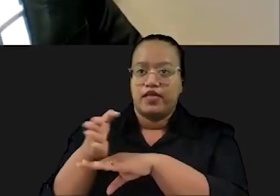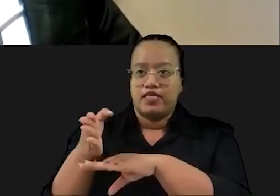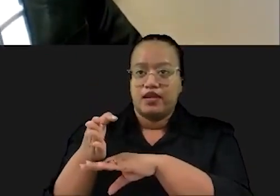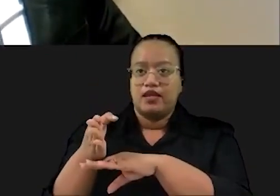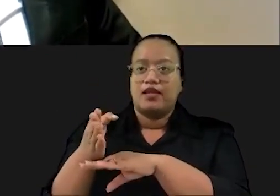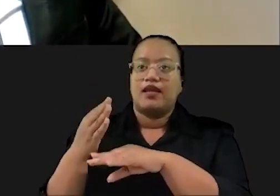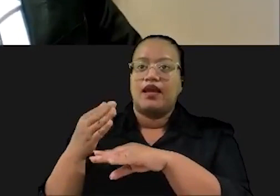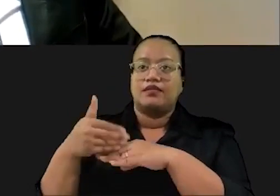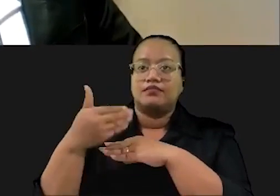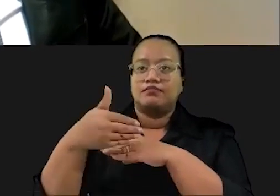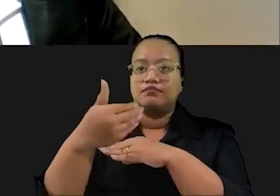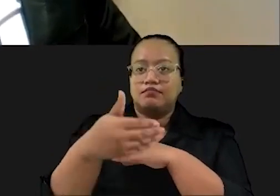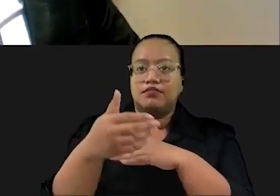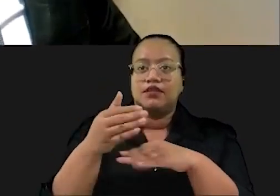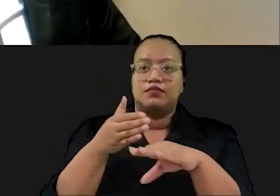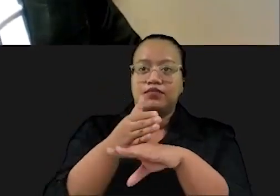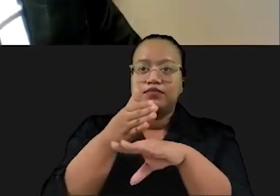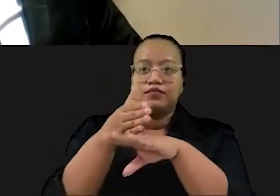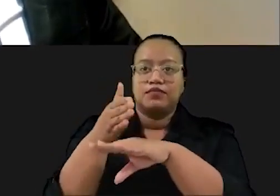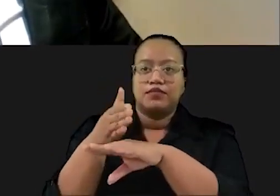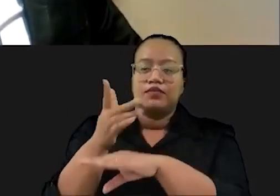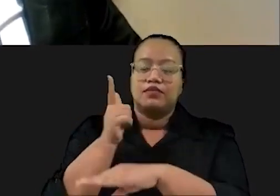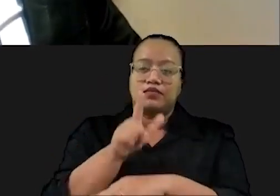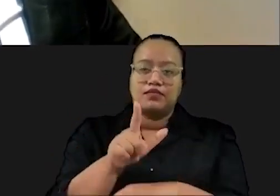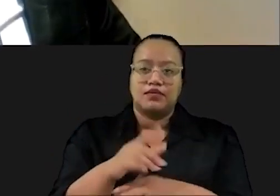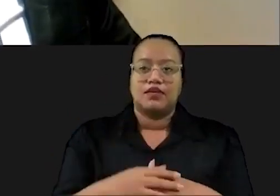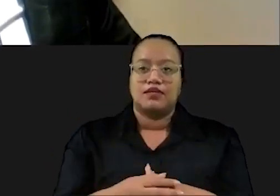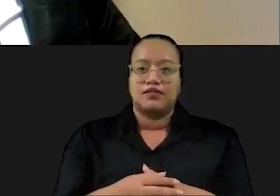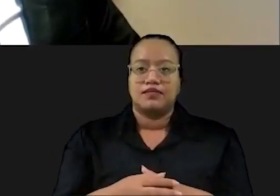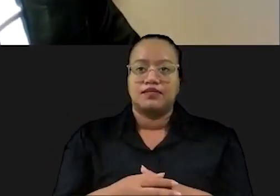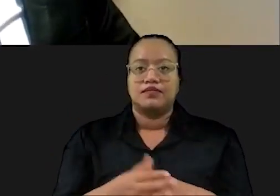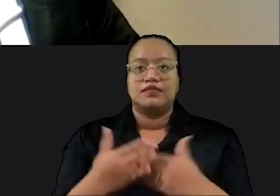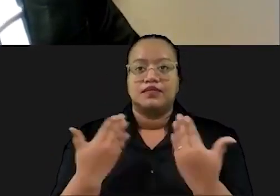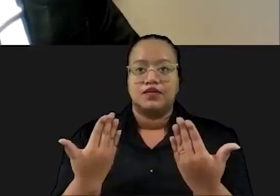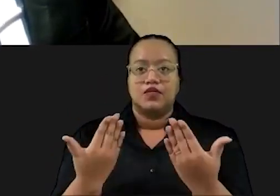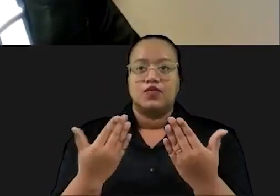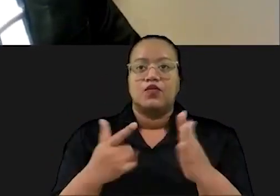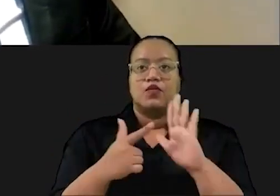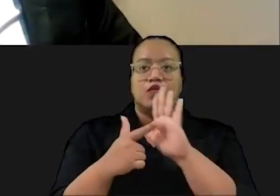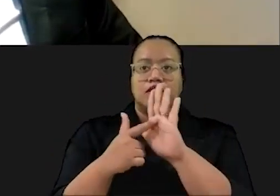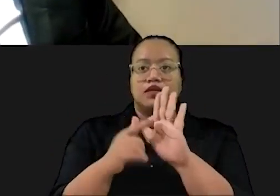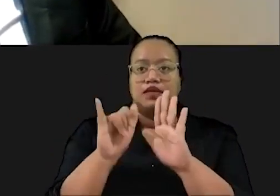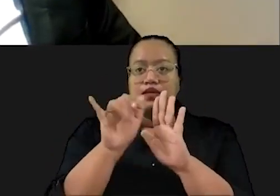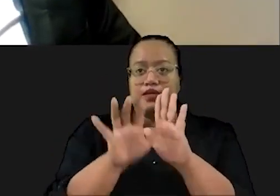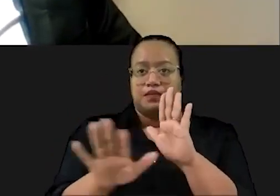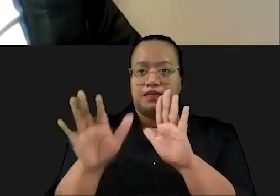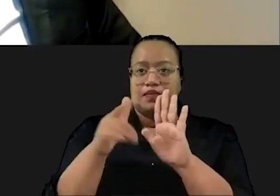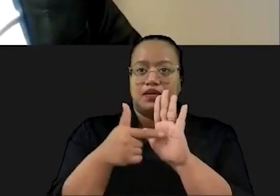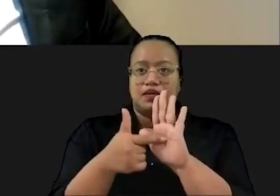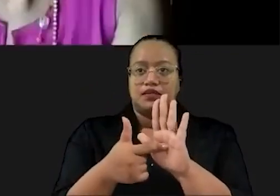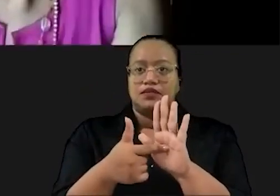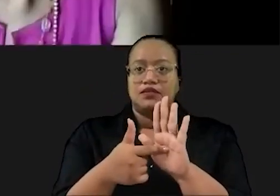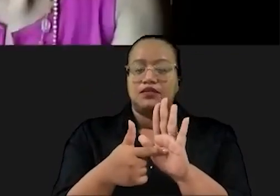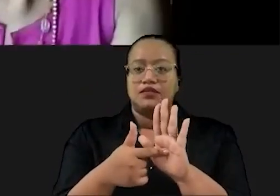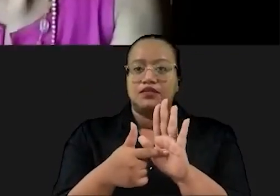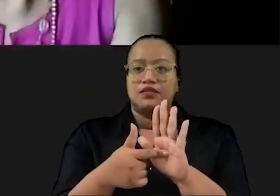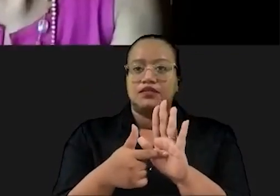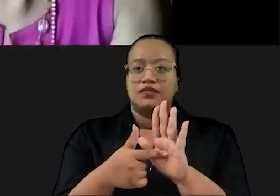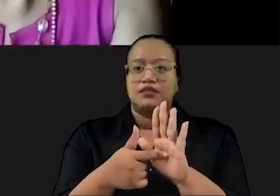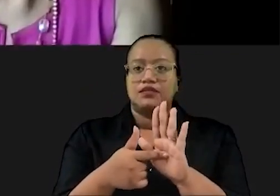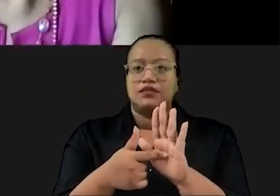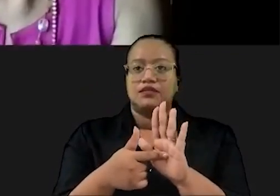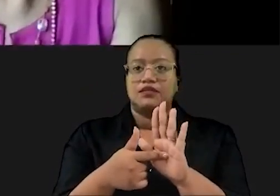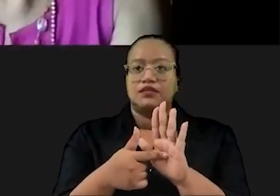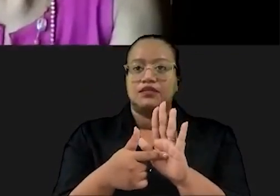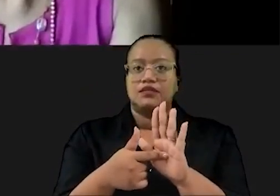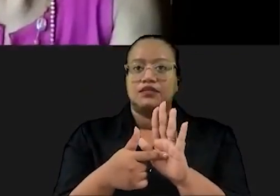ecossistema. Então, com essas imagens aqui, o que eu queria passar para vocês... Oi, pois não. O pessoal está reclamando que